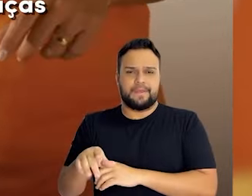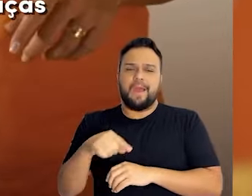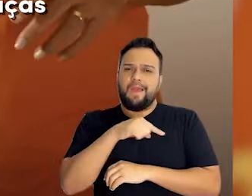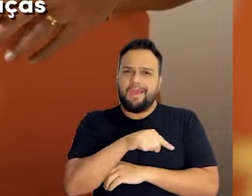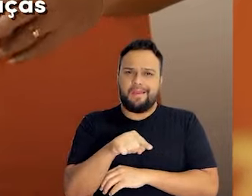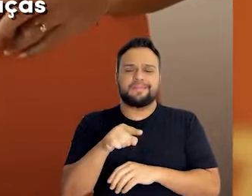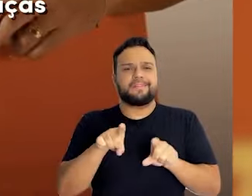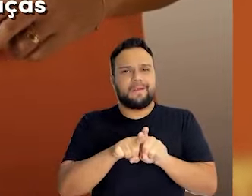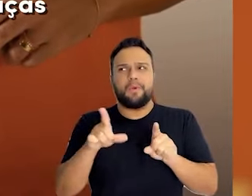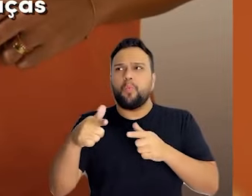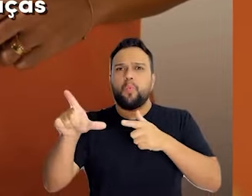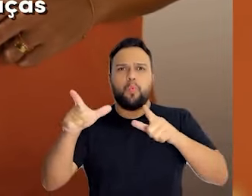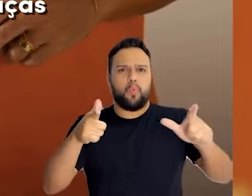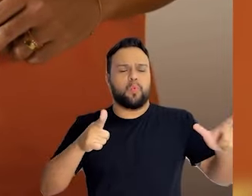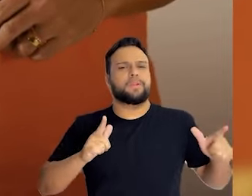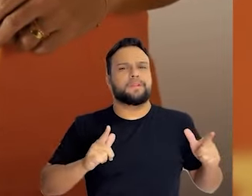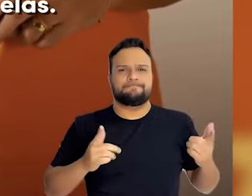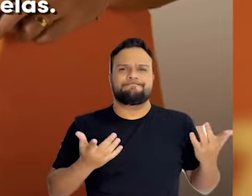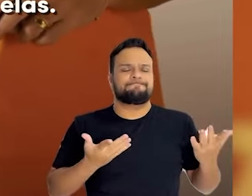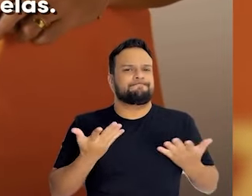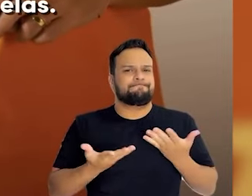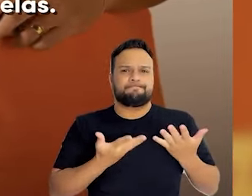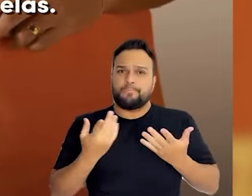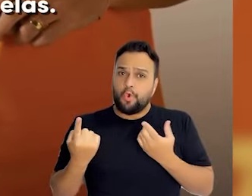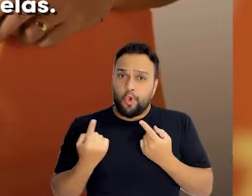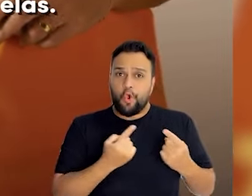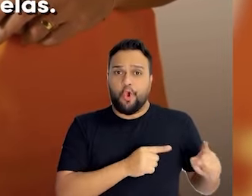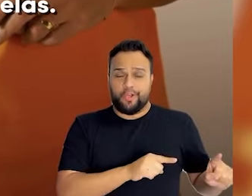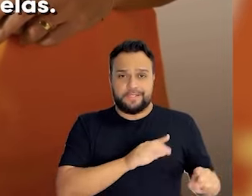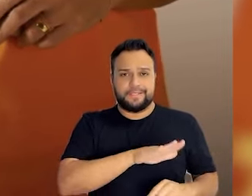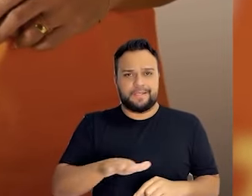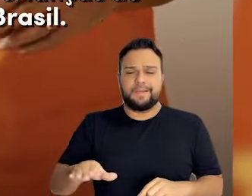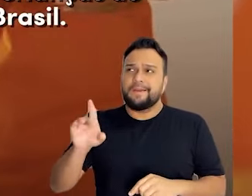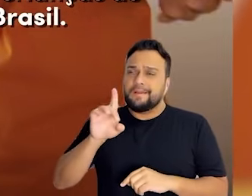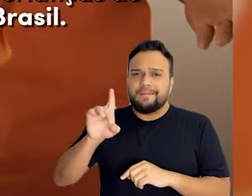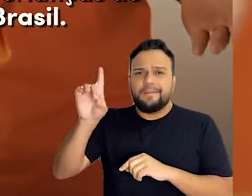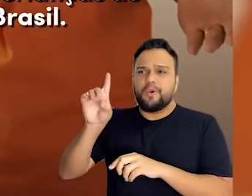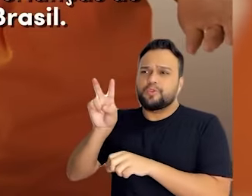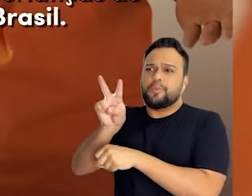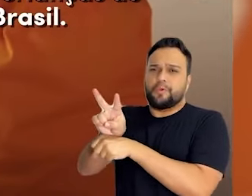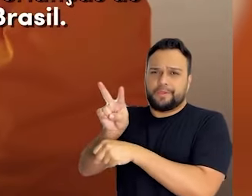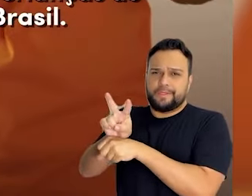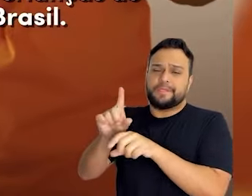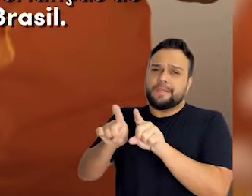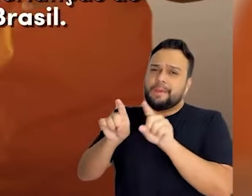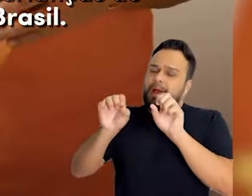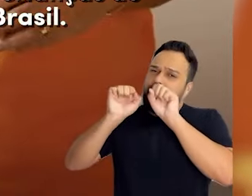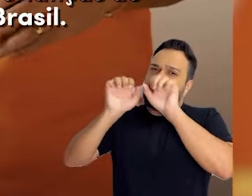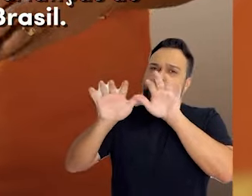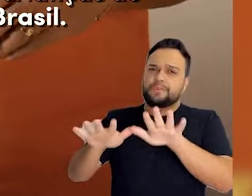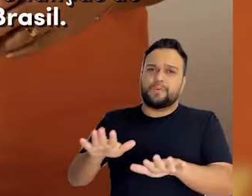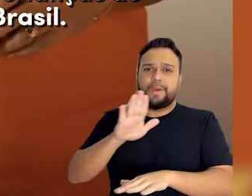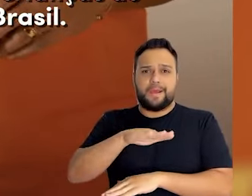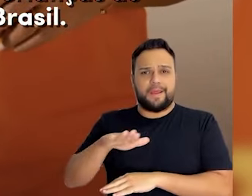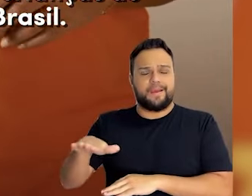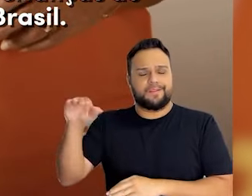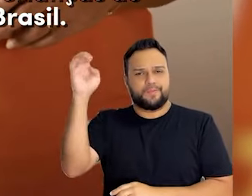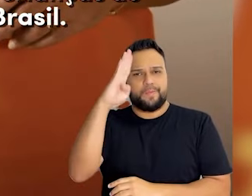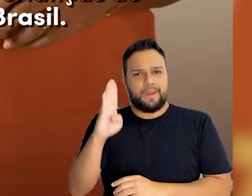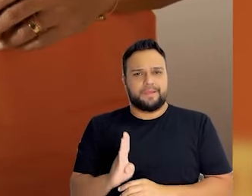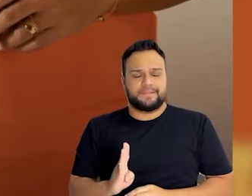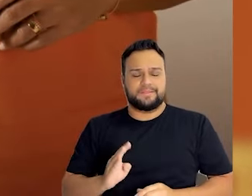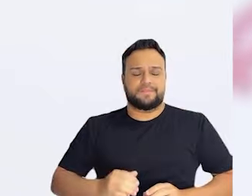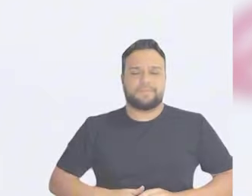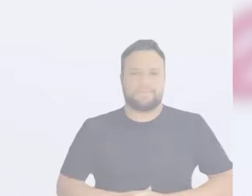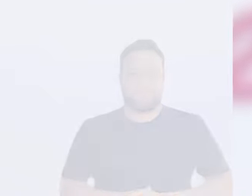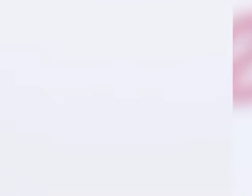dessa e de tantas outras ameaças que hoje avançam sobre elas. Que Deus proteja e abençoe as crianças do nosso